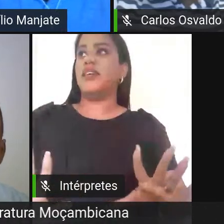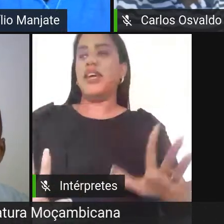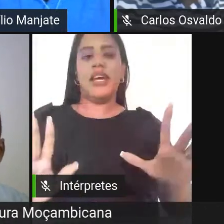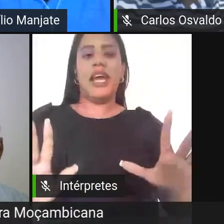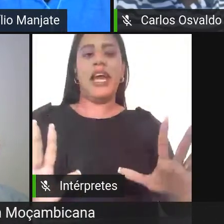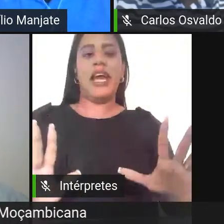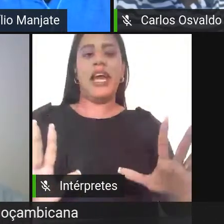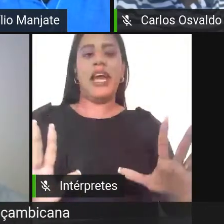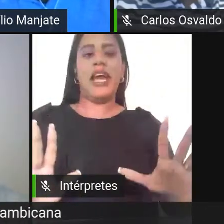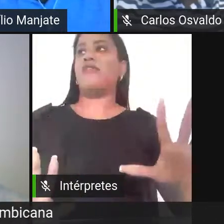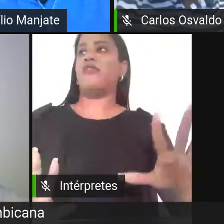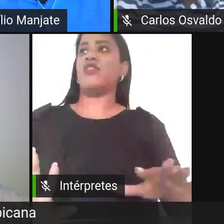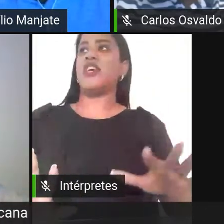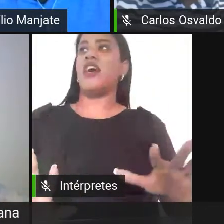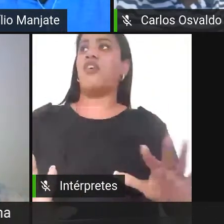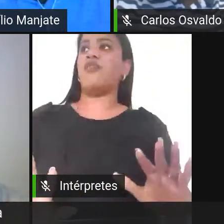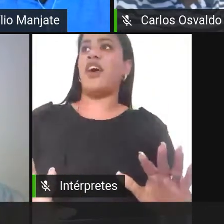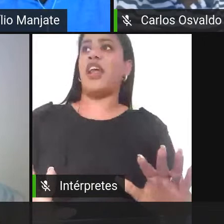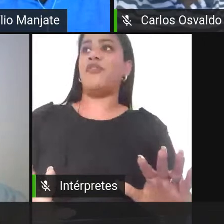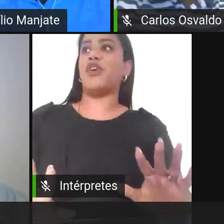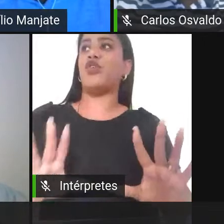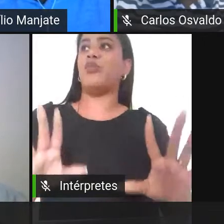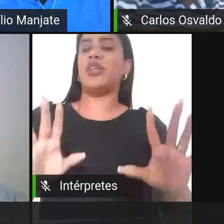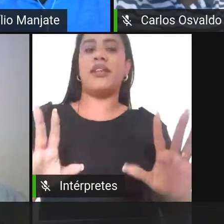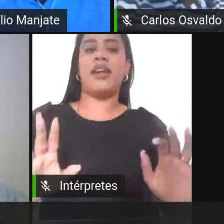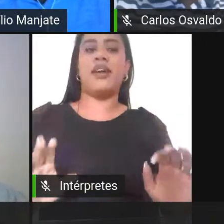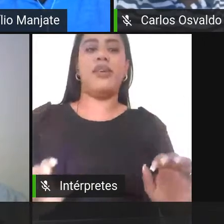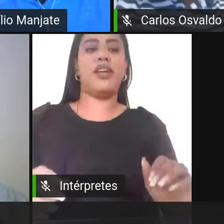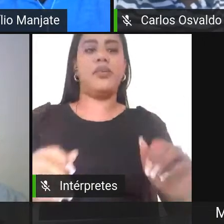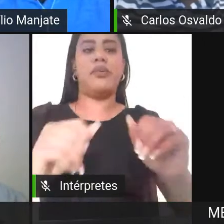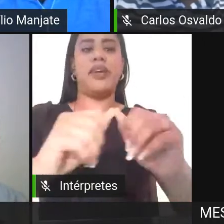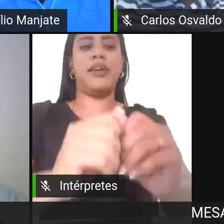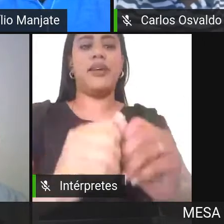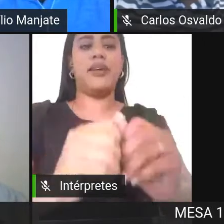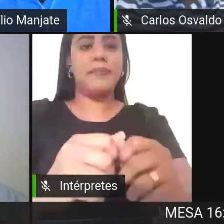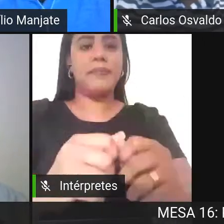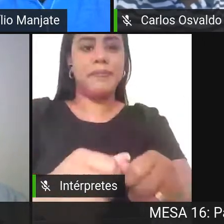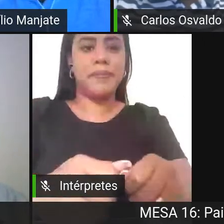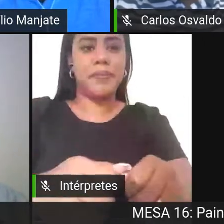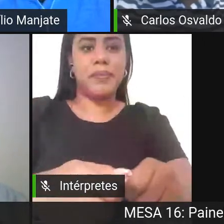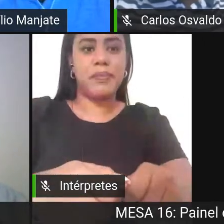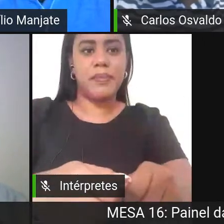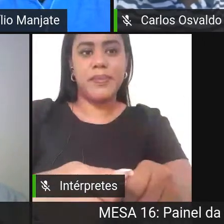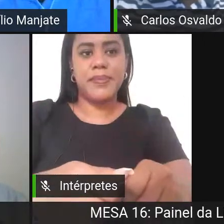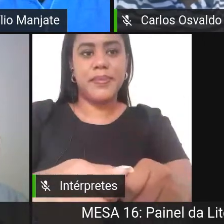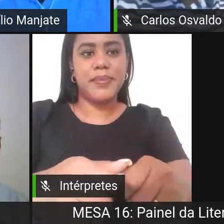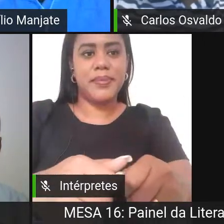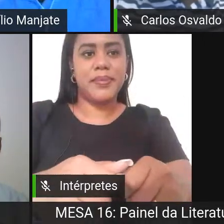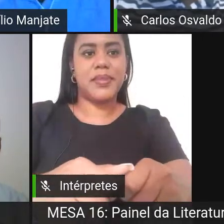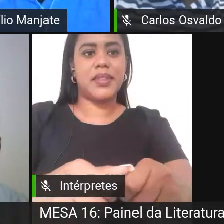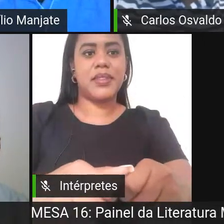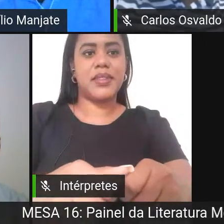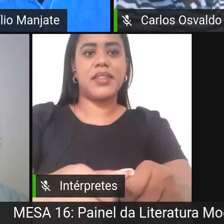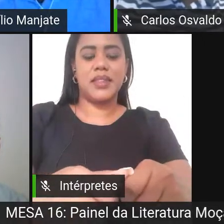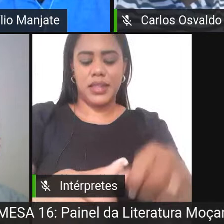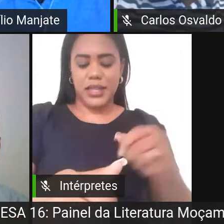Eu posso recordar a pergunta do José Weldon. De que forma a literatura de vocês traduz a complexa conjuntura política atual de